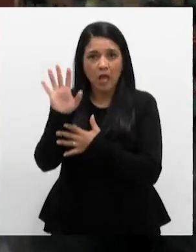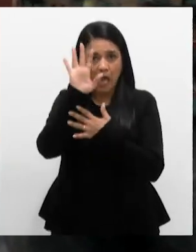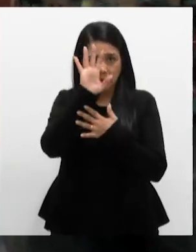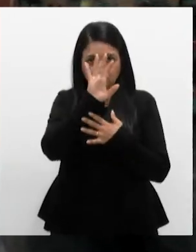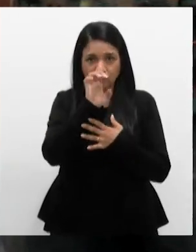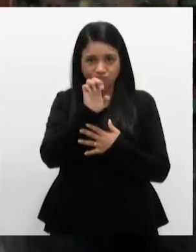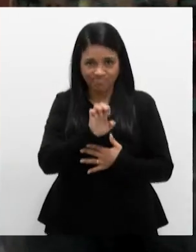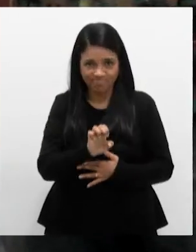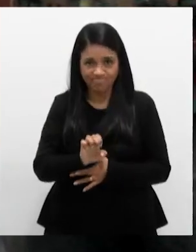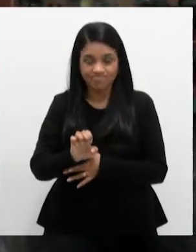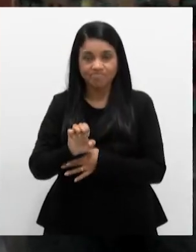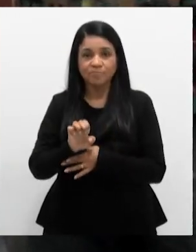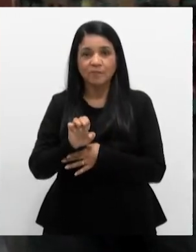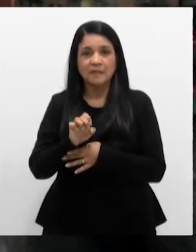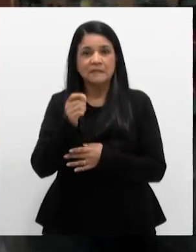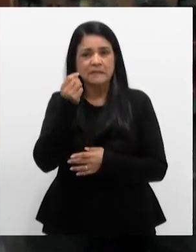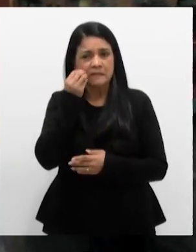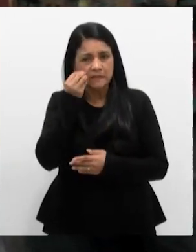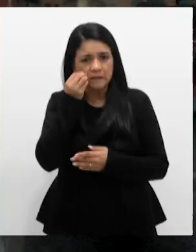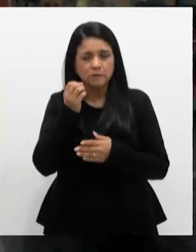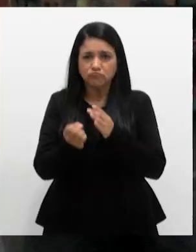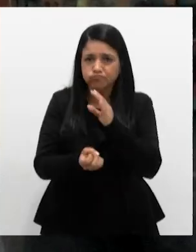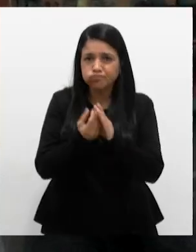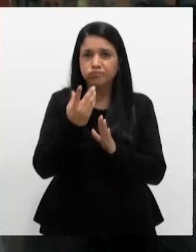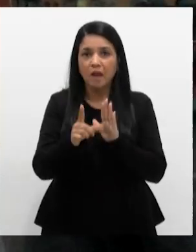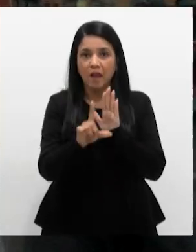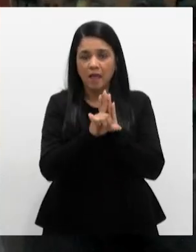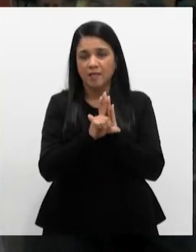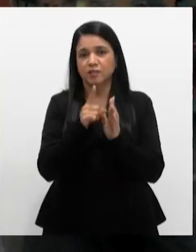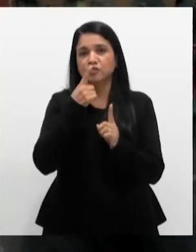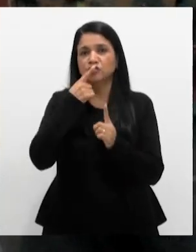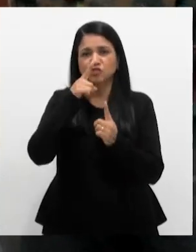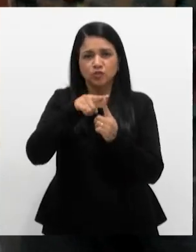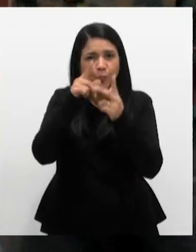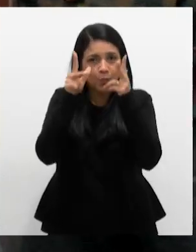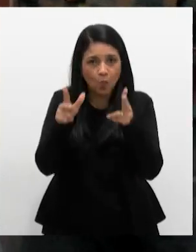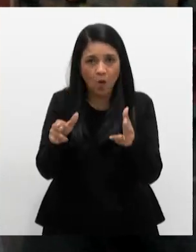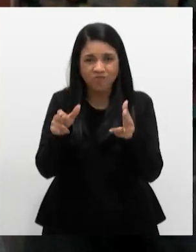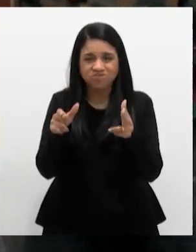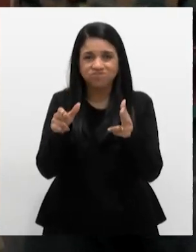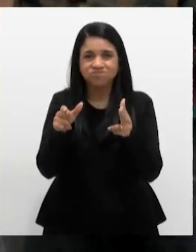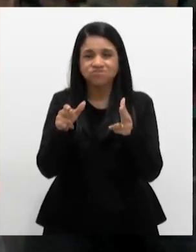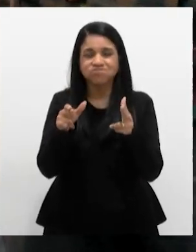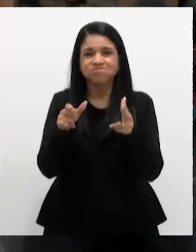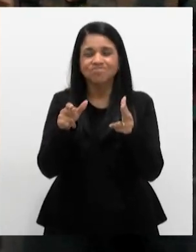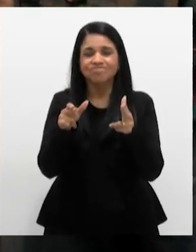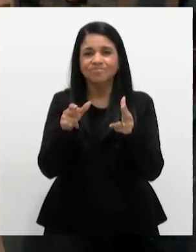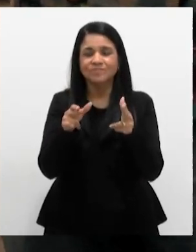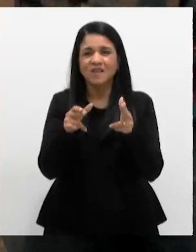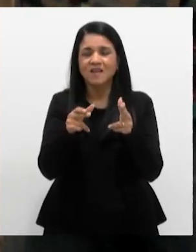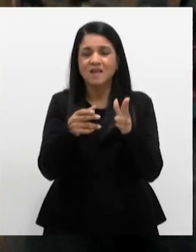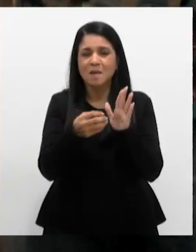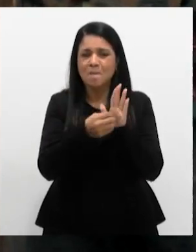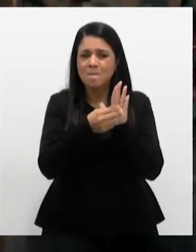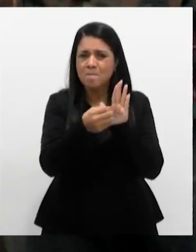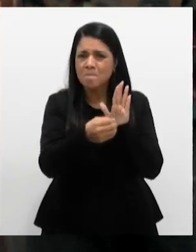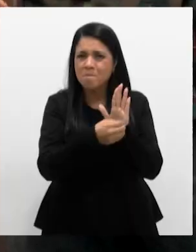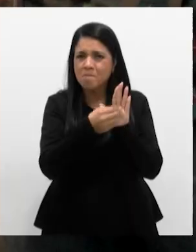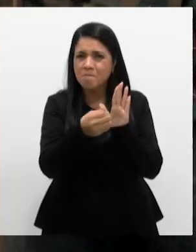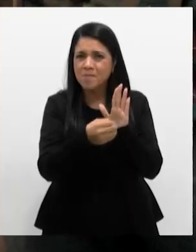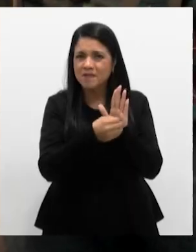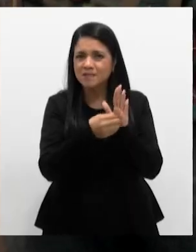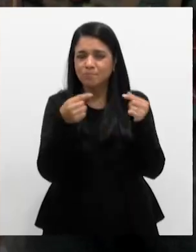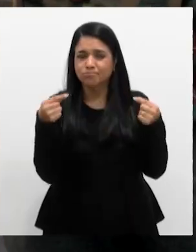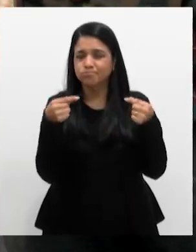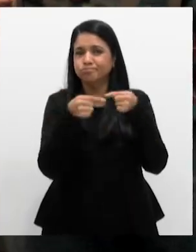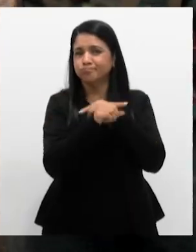tentado criar leis desse tipo e têm recebido pareceres e decisões de